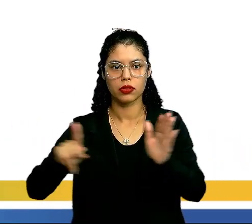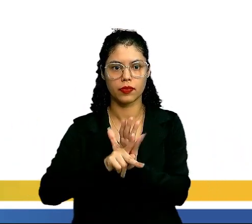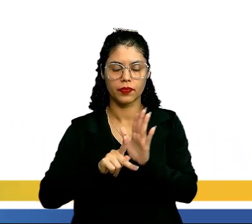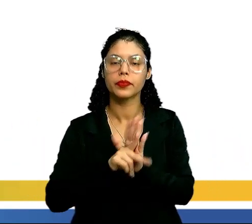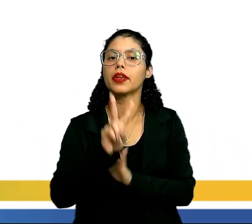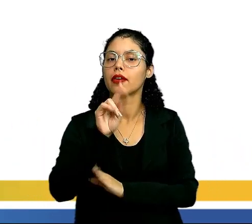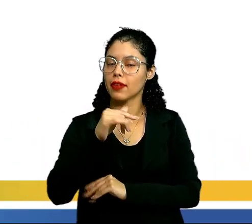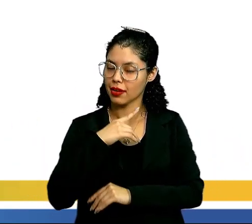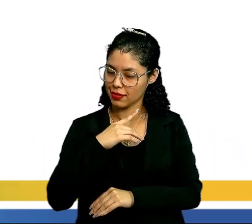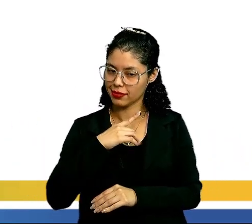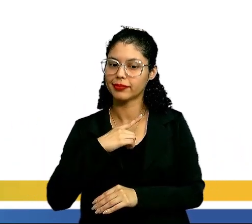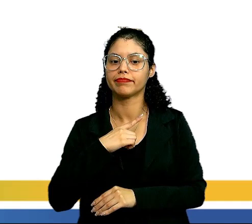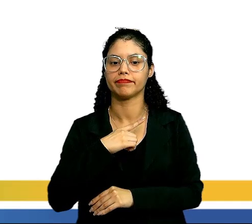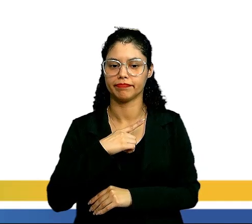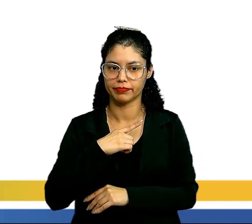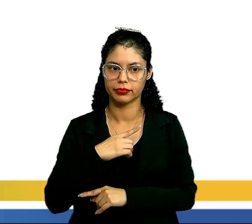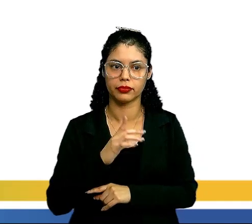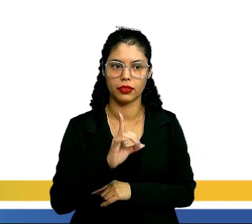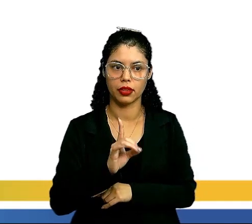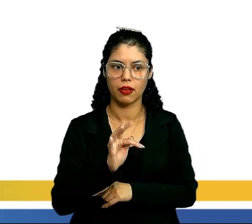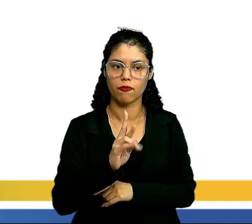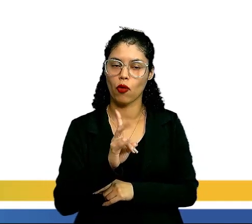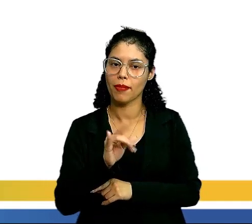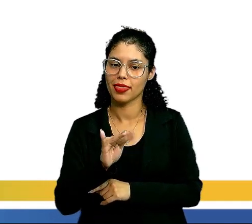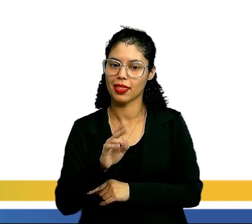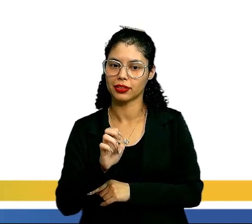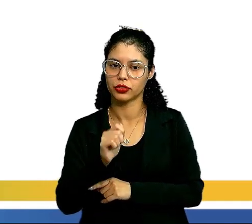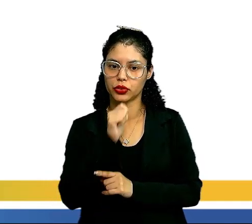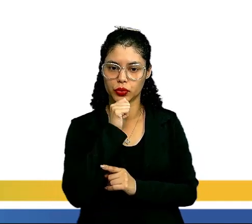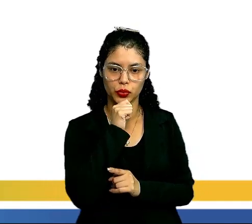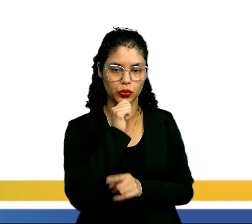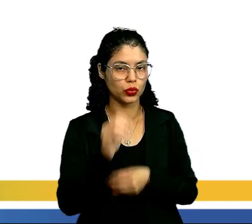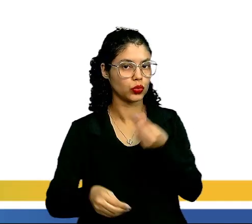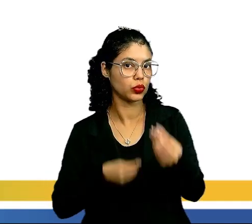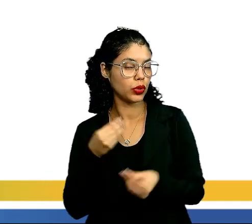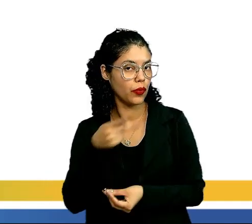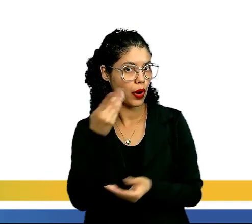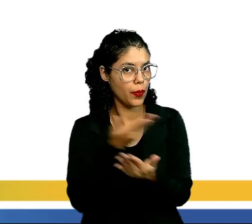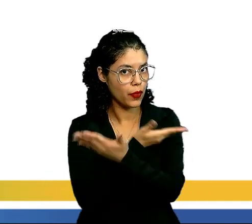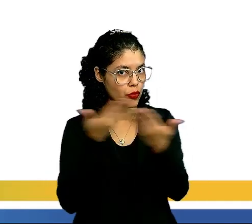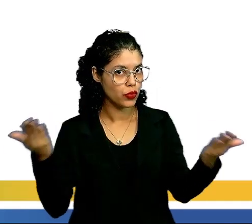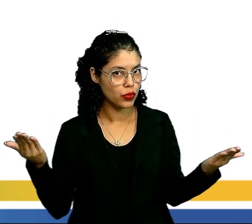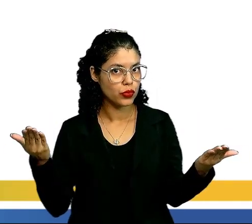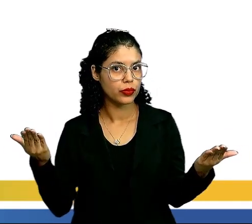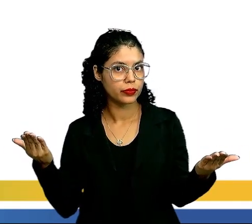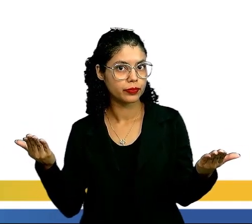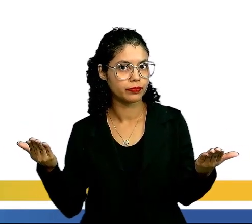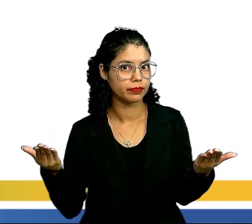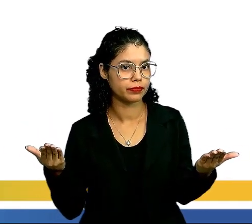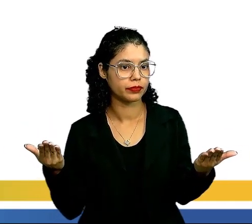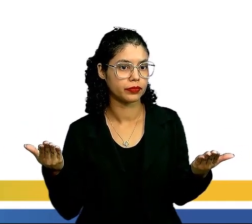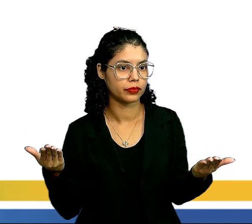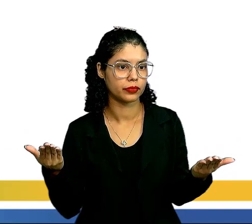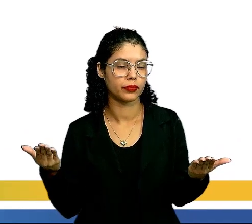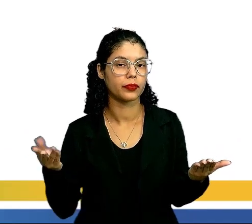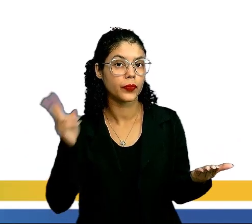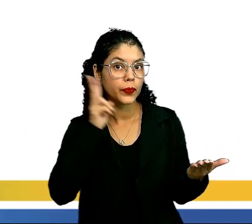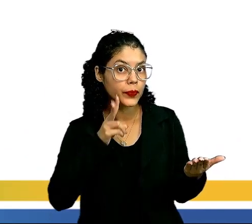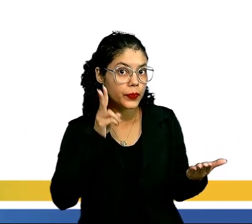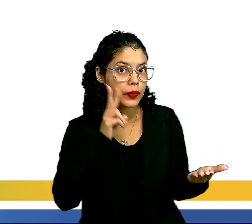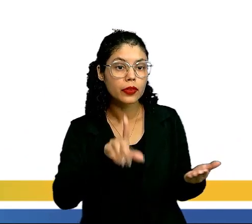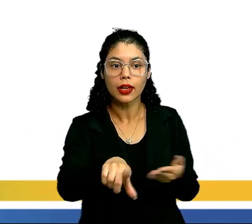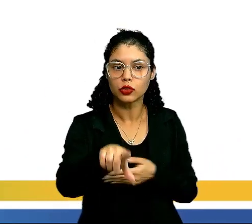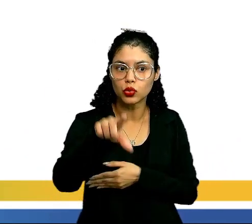Robson vai ter deformidades. O que eu estou querendo falar para vocês? Eu quero que vocês lembrem-se disso.